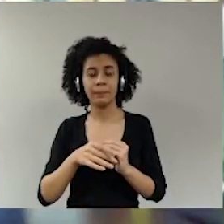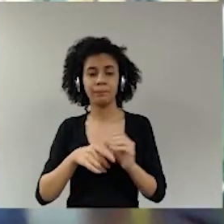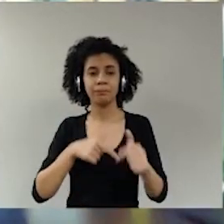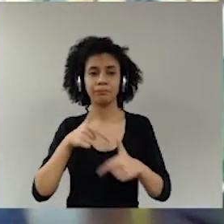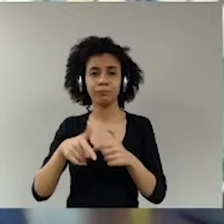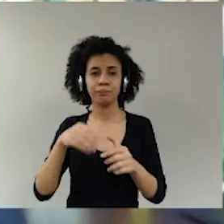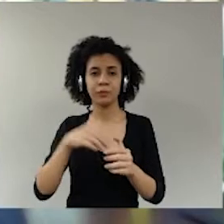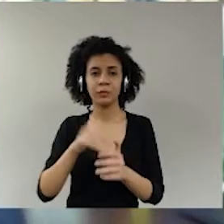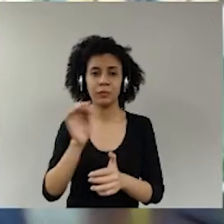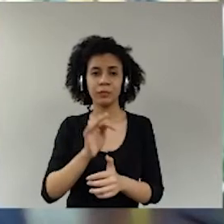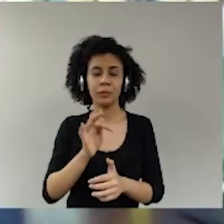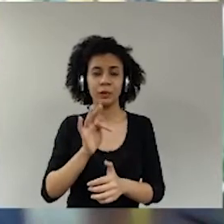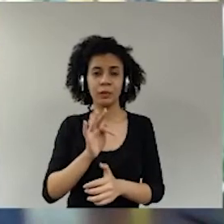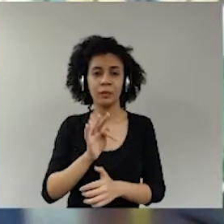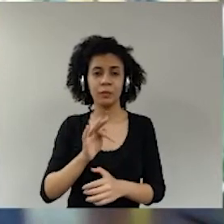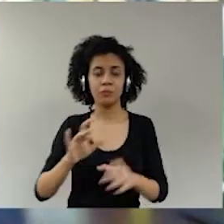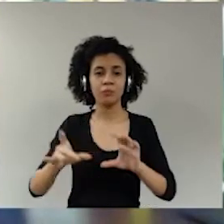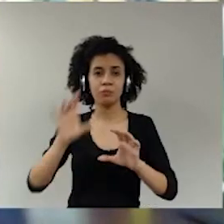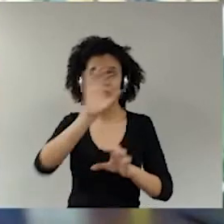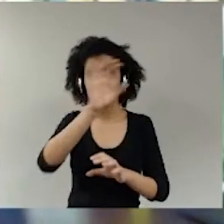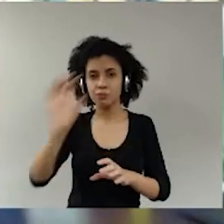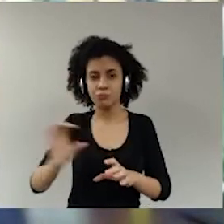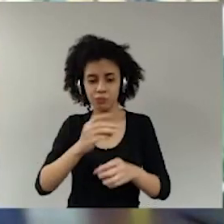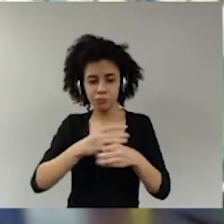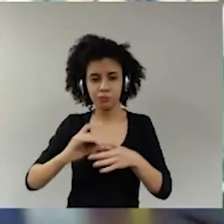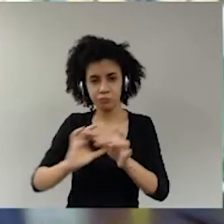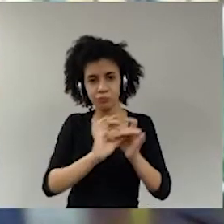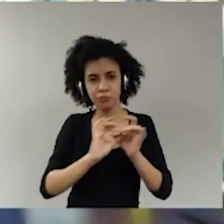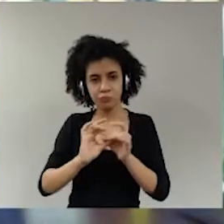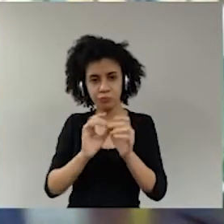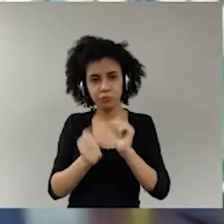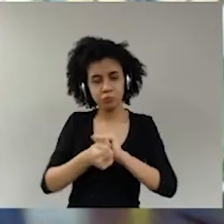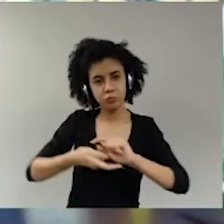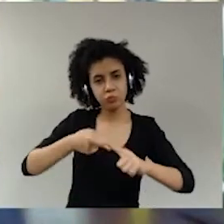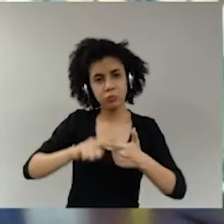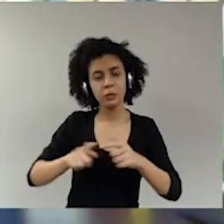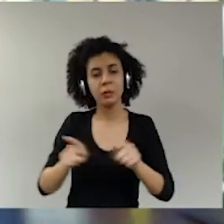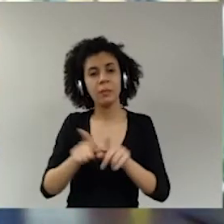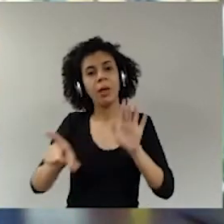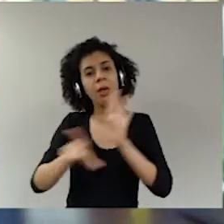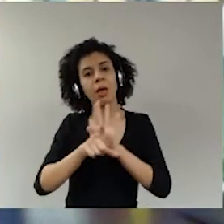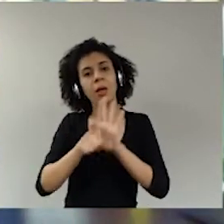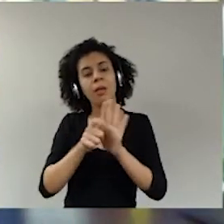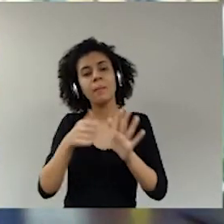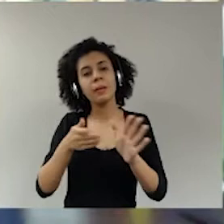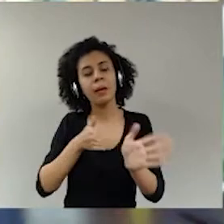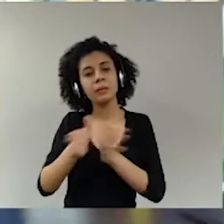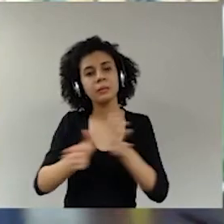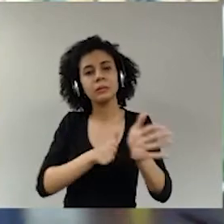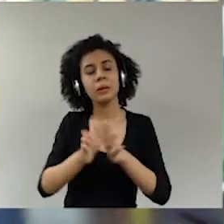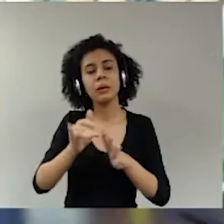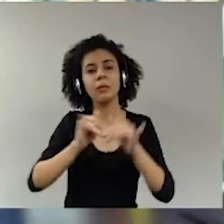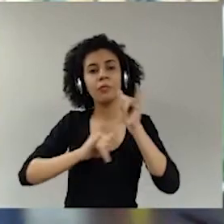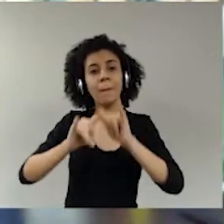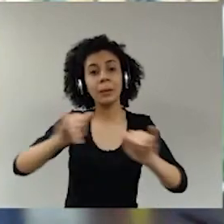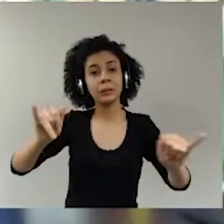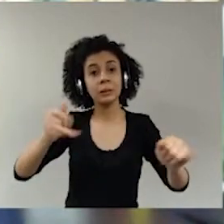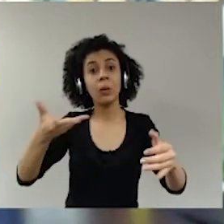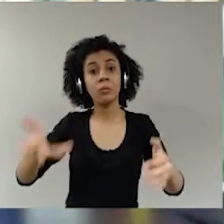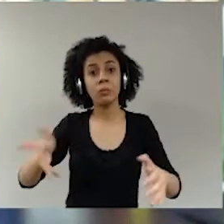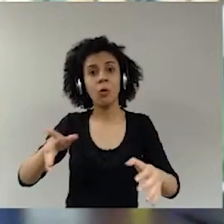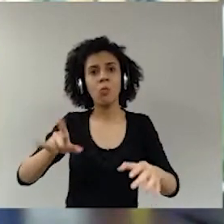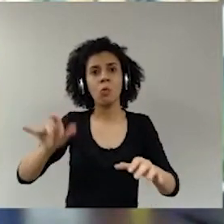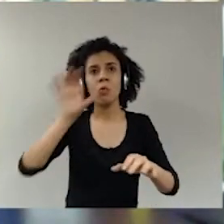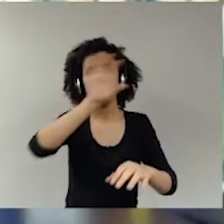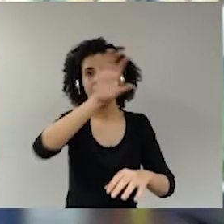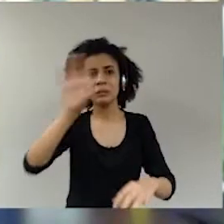cooperativo, assim como estabeleceu a Lei de Acesso à Informação. E o federalismo cooperativo foi